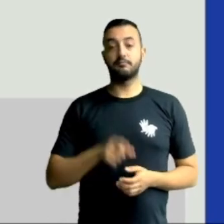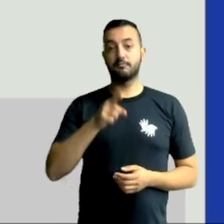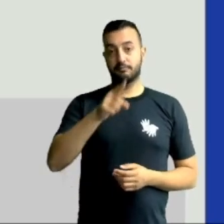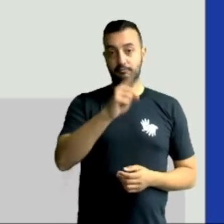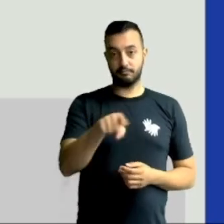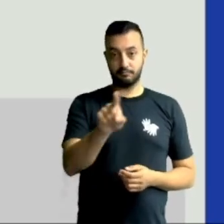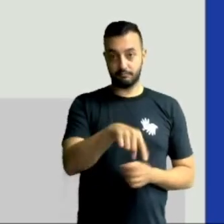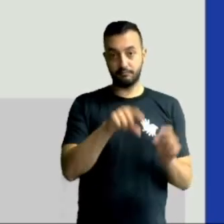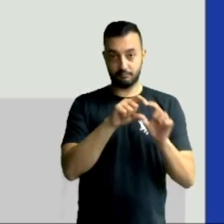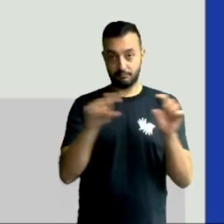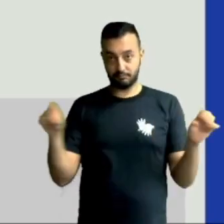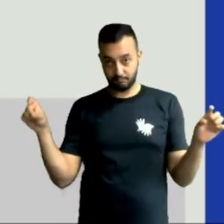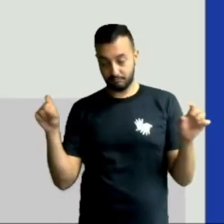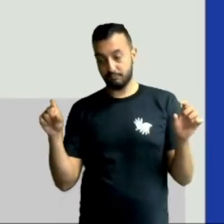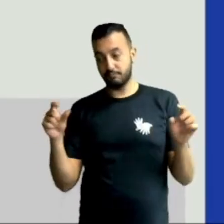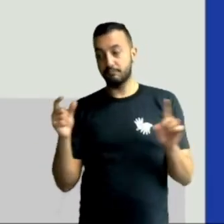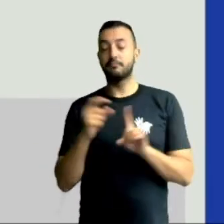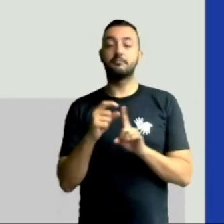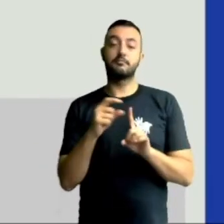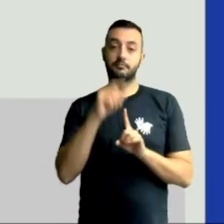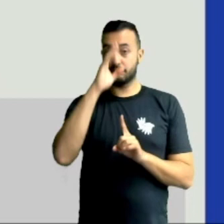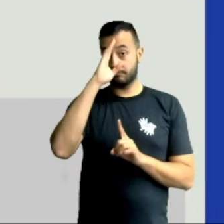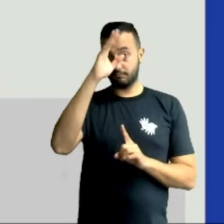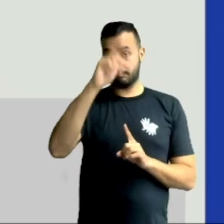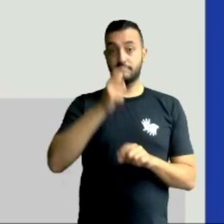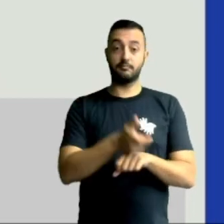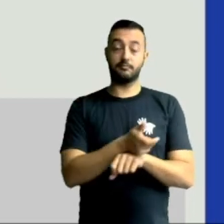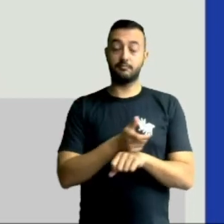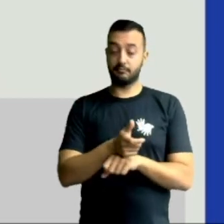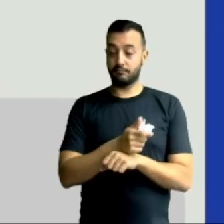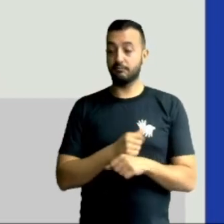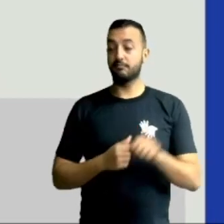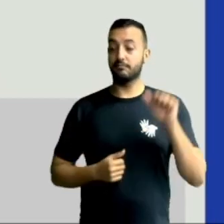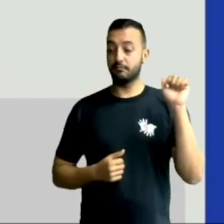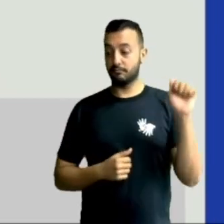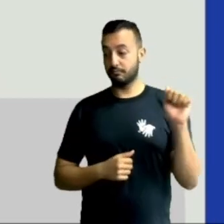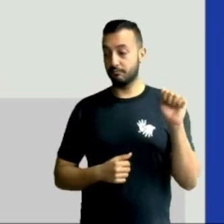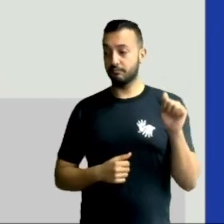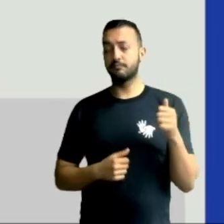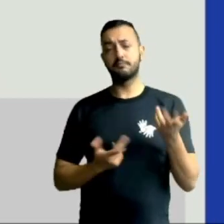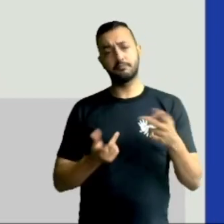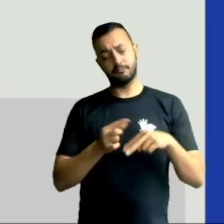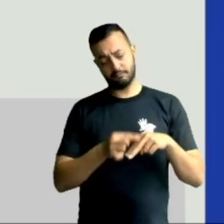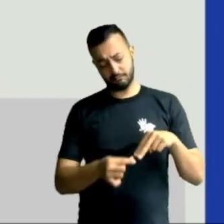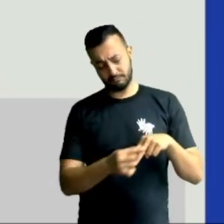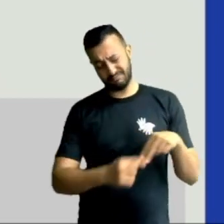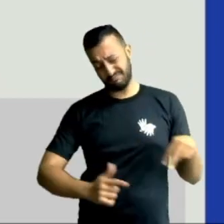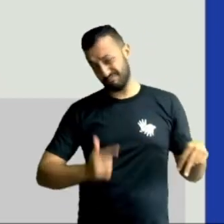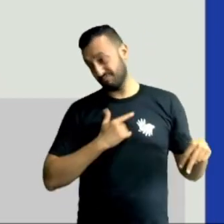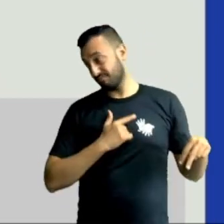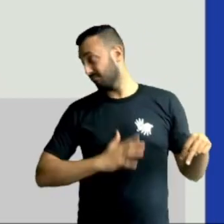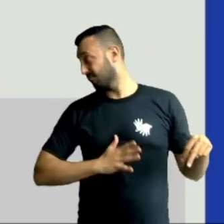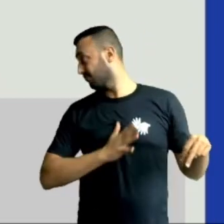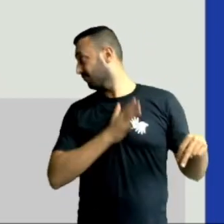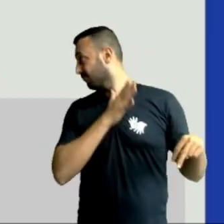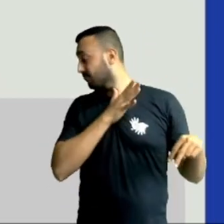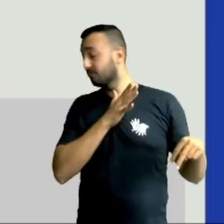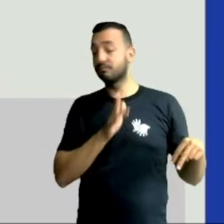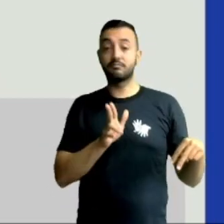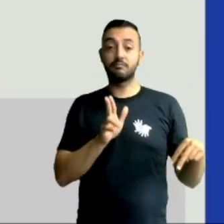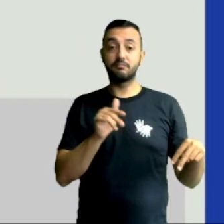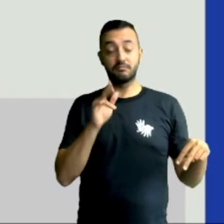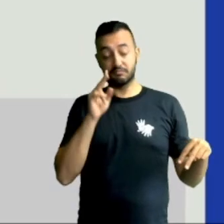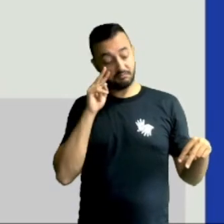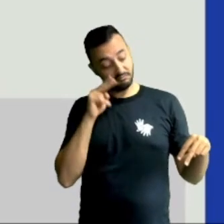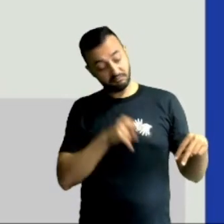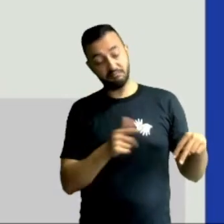Assinale a oração em que o termo destacado seja um adjetivo, tá bom? Então, na letra A. Mas que pernas horrorosas! Nunca tinha